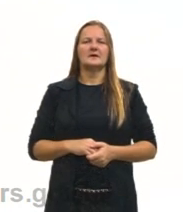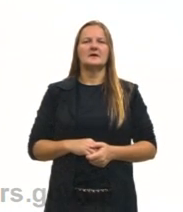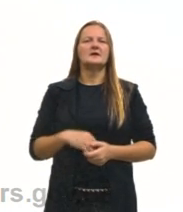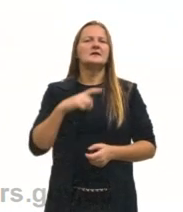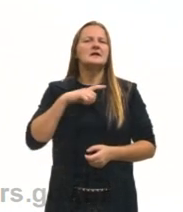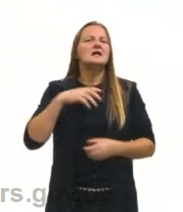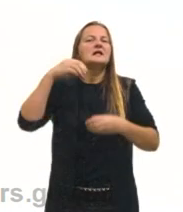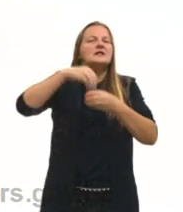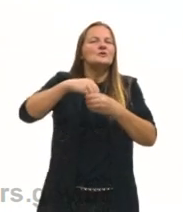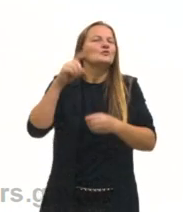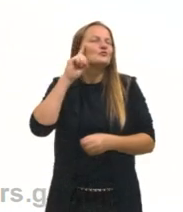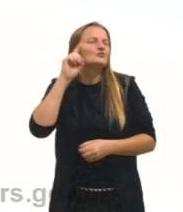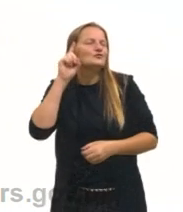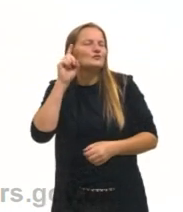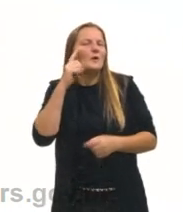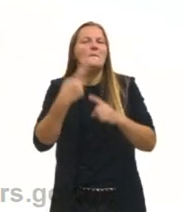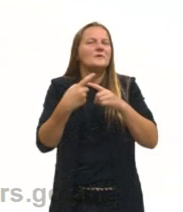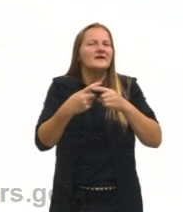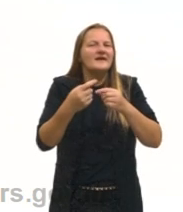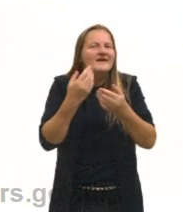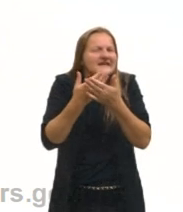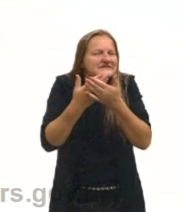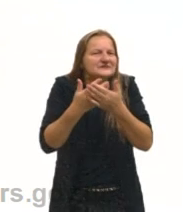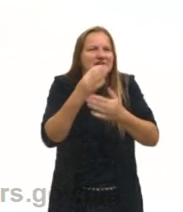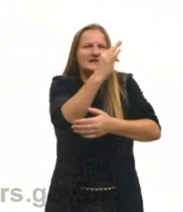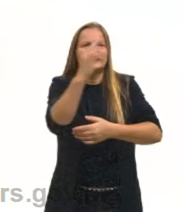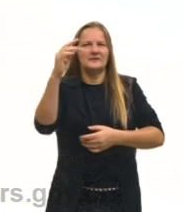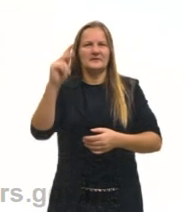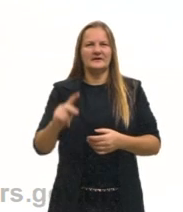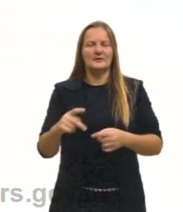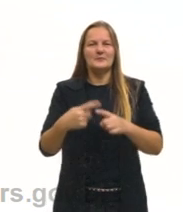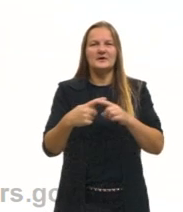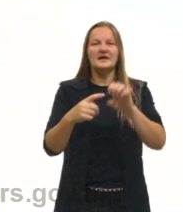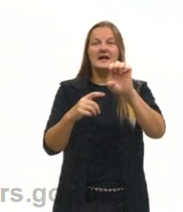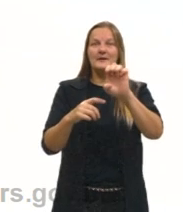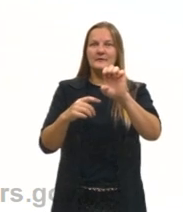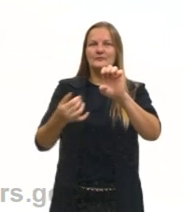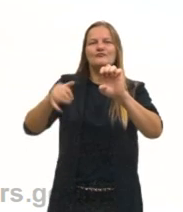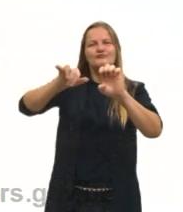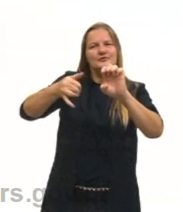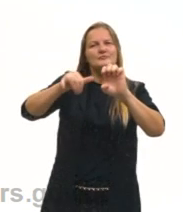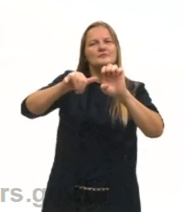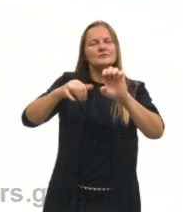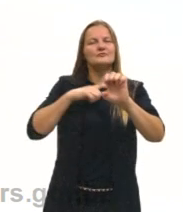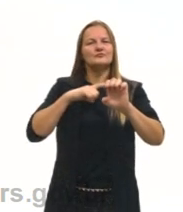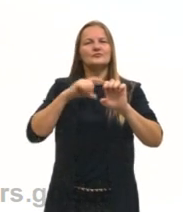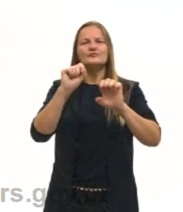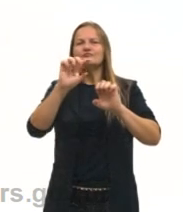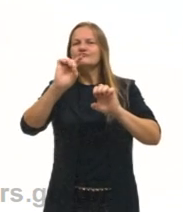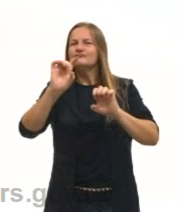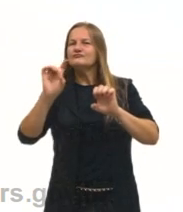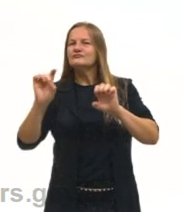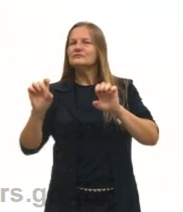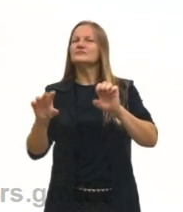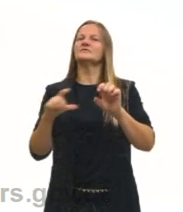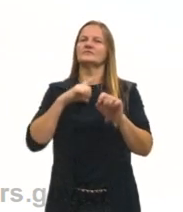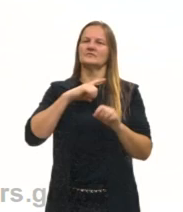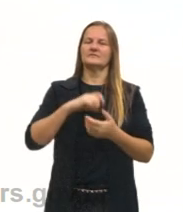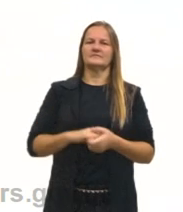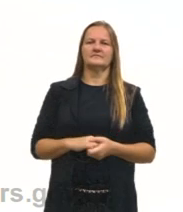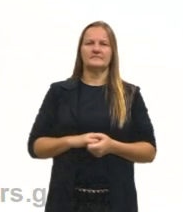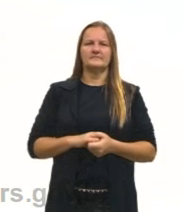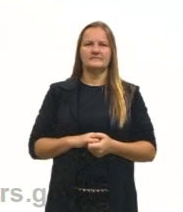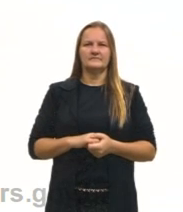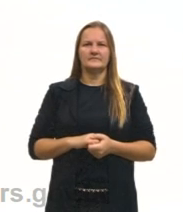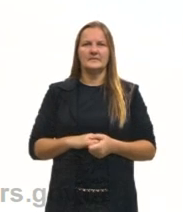Por que que a gente tem que estudar a tabela porque nela é organizado todos os elementos químicos né os quase 120 elementos químicos que nós